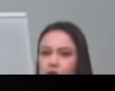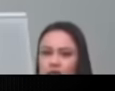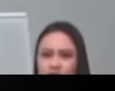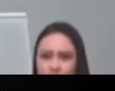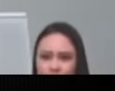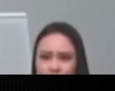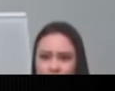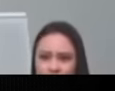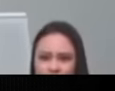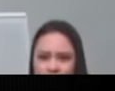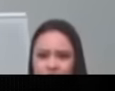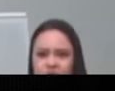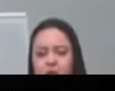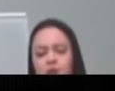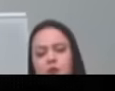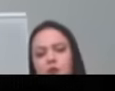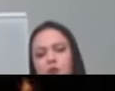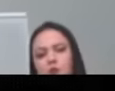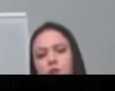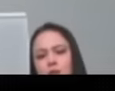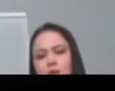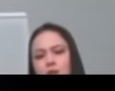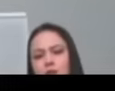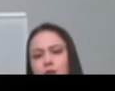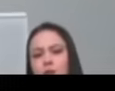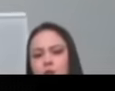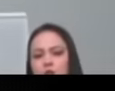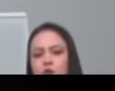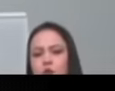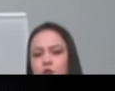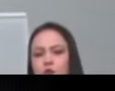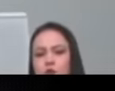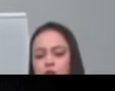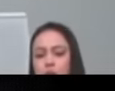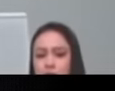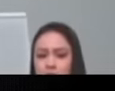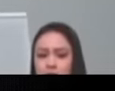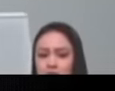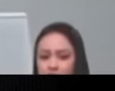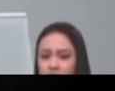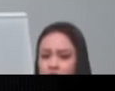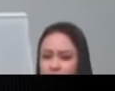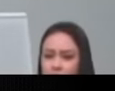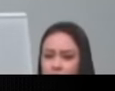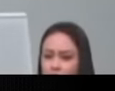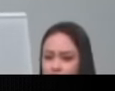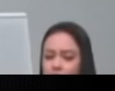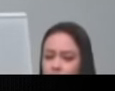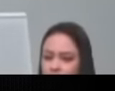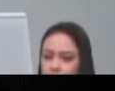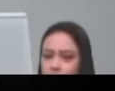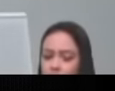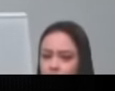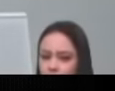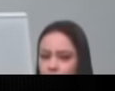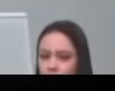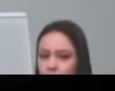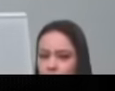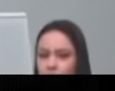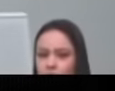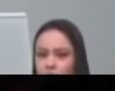isso. Jamais em países onde a segurança jurídica impede, estaríamos discutindo isso.